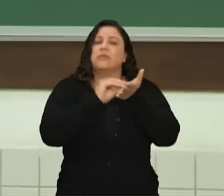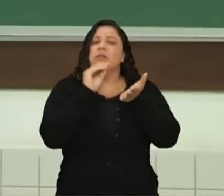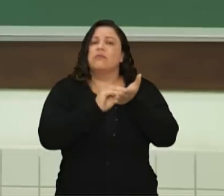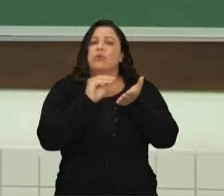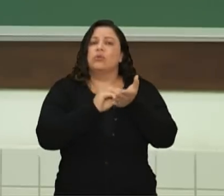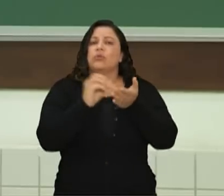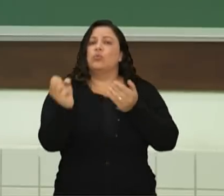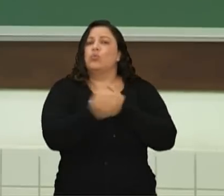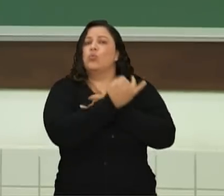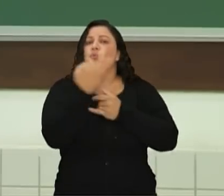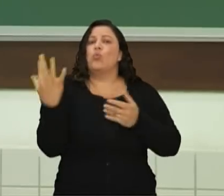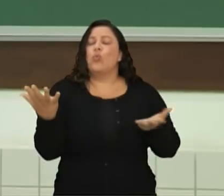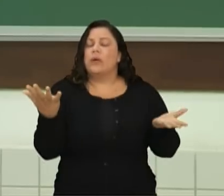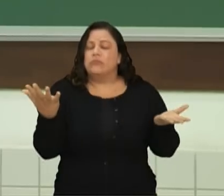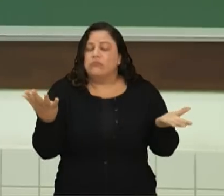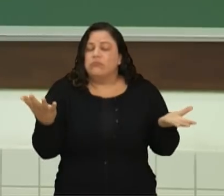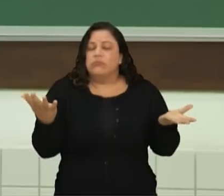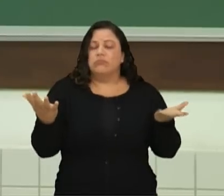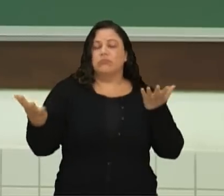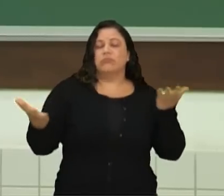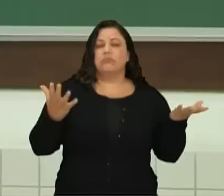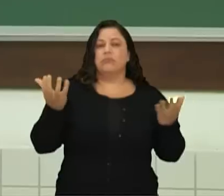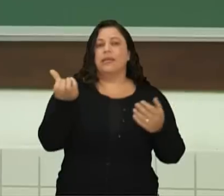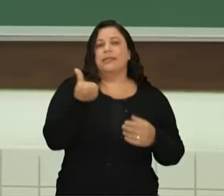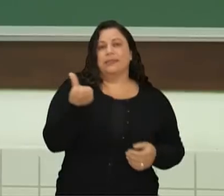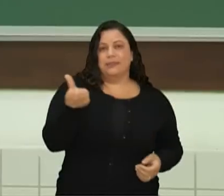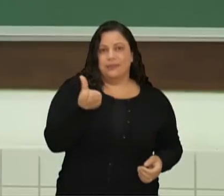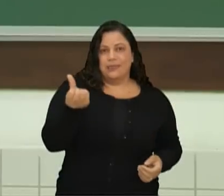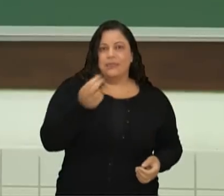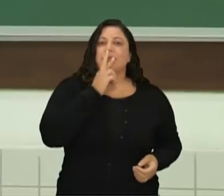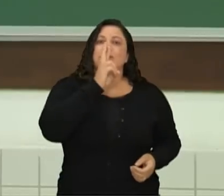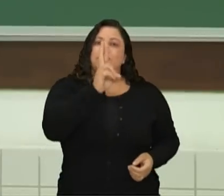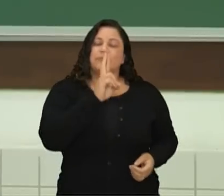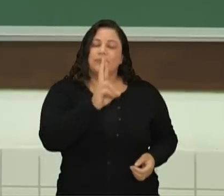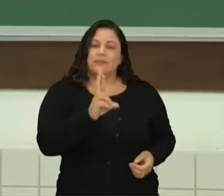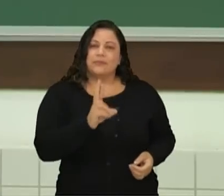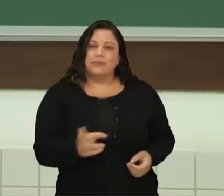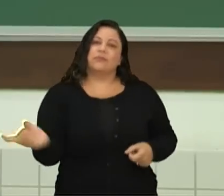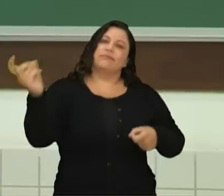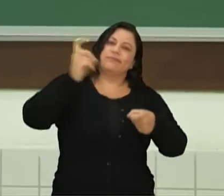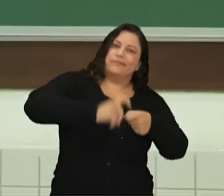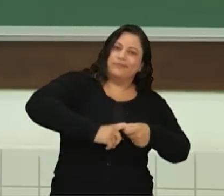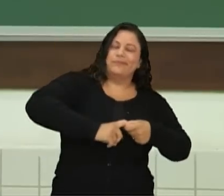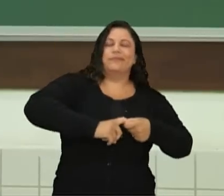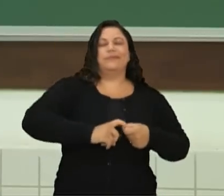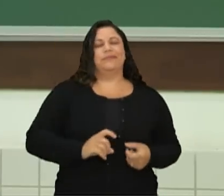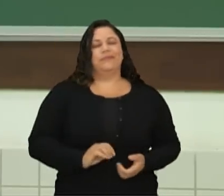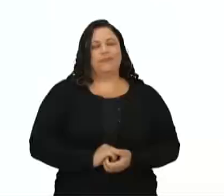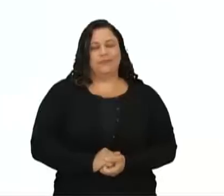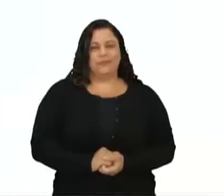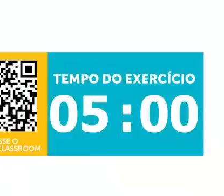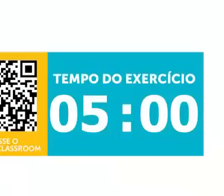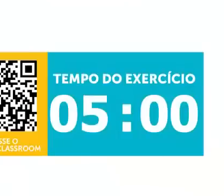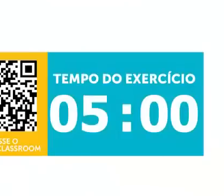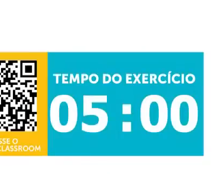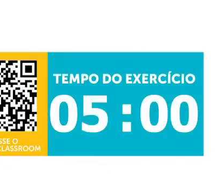deve tirar para a média ser 6? Resolvam lá, que nós voltamos logo, logo.